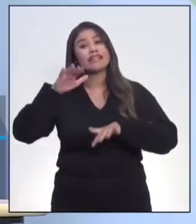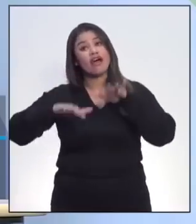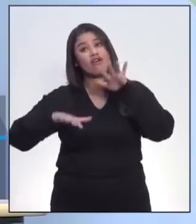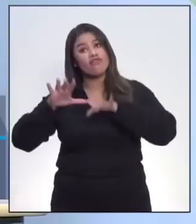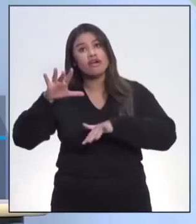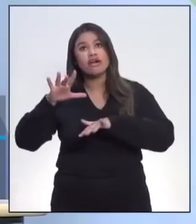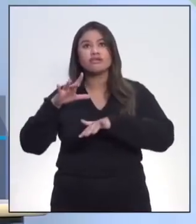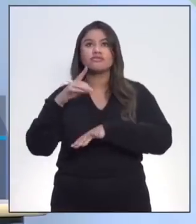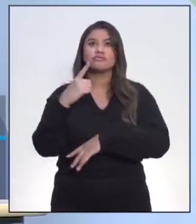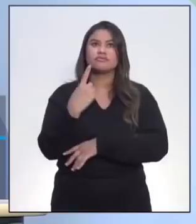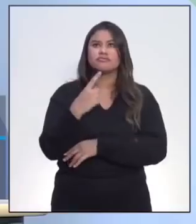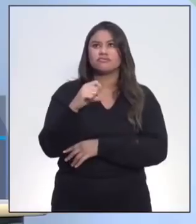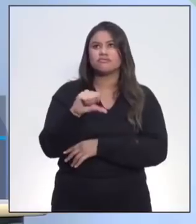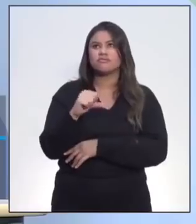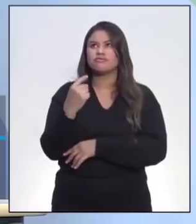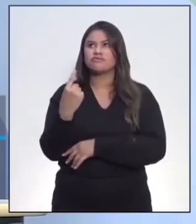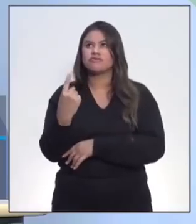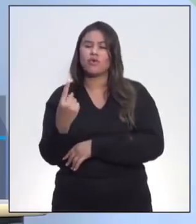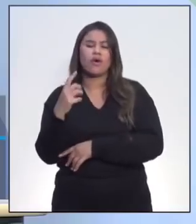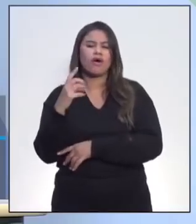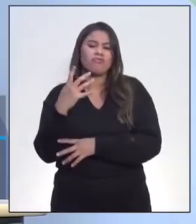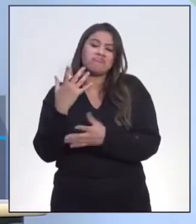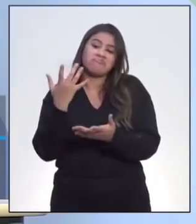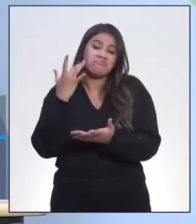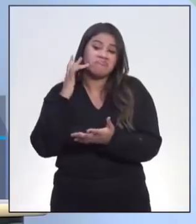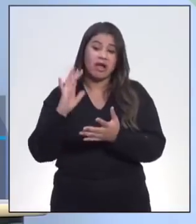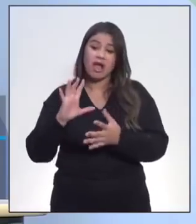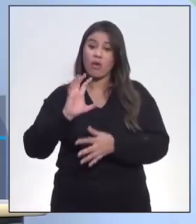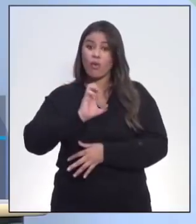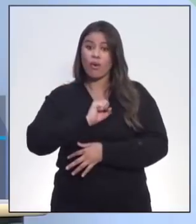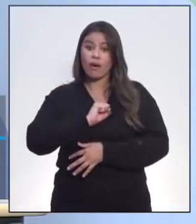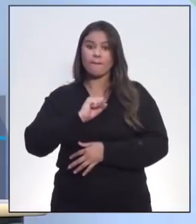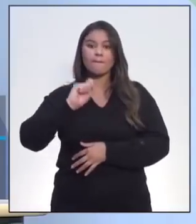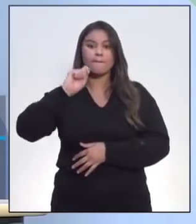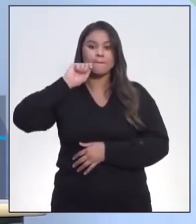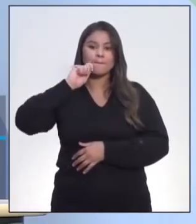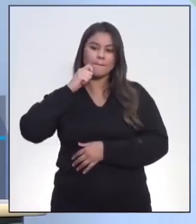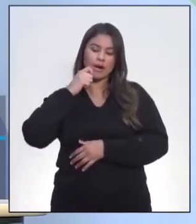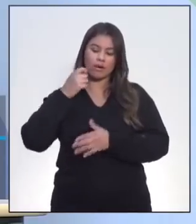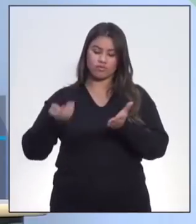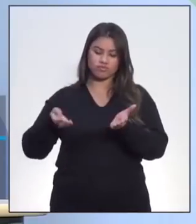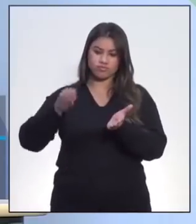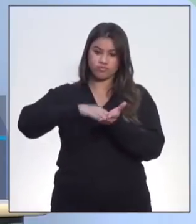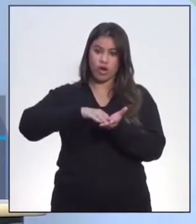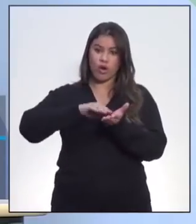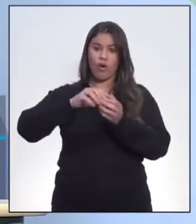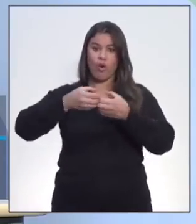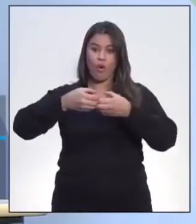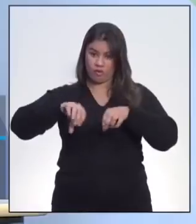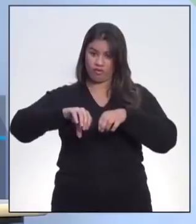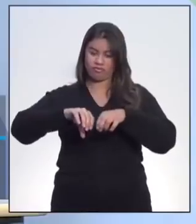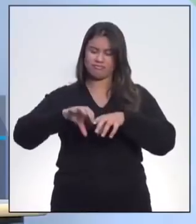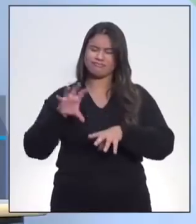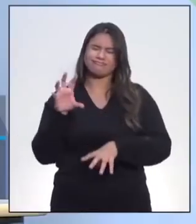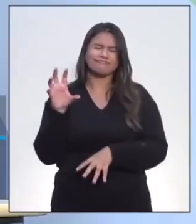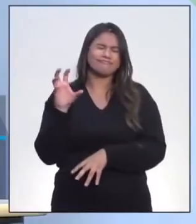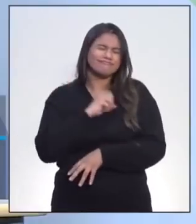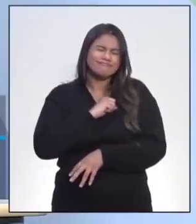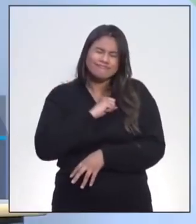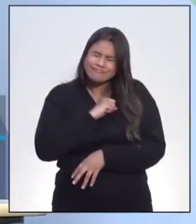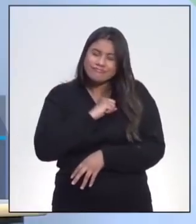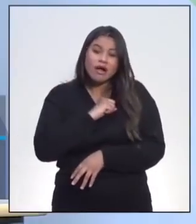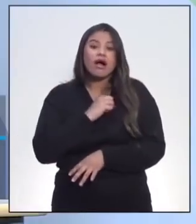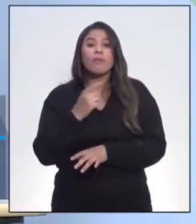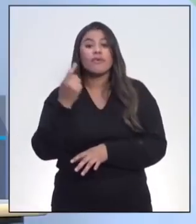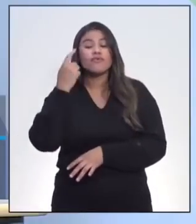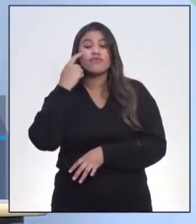goste. Adoro um pão com ovo. É muito bom. Mas, realmente, são valores que a gente pode observar a diferença